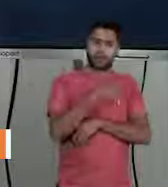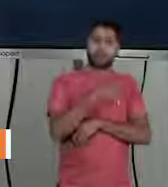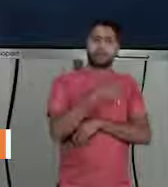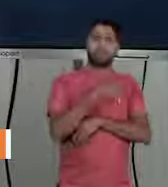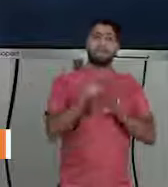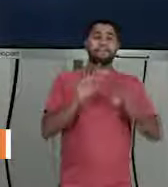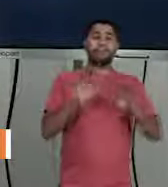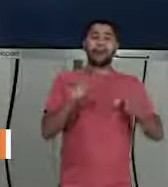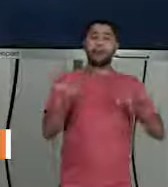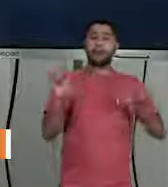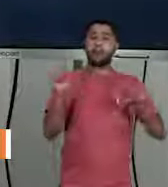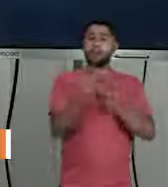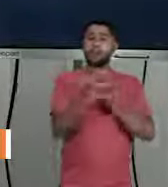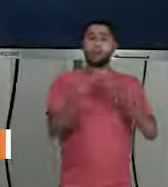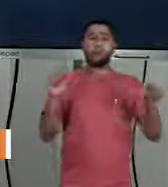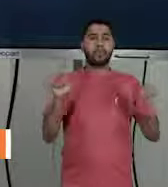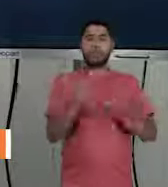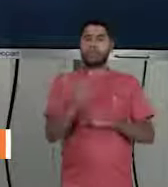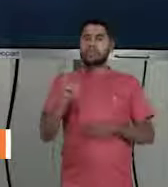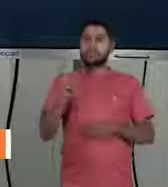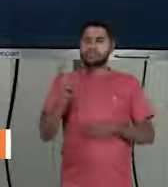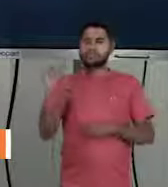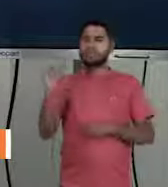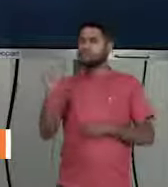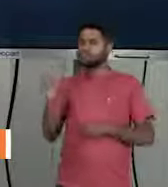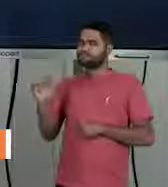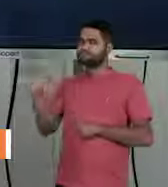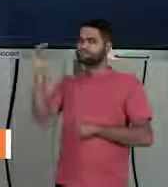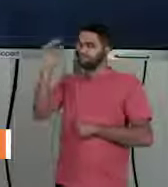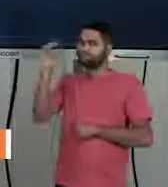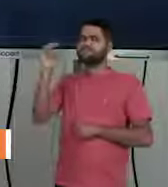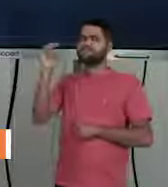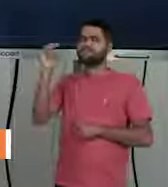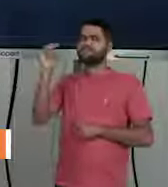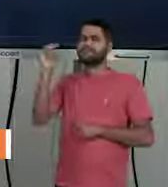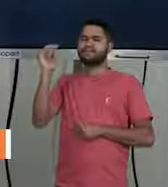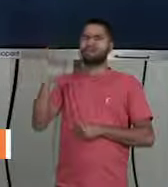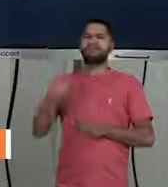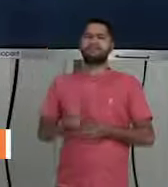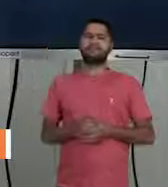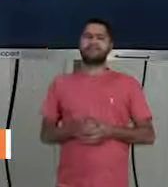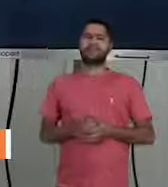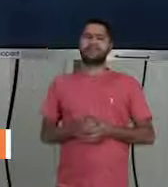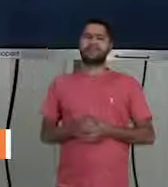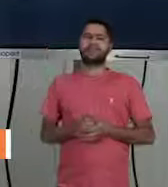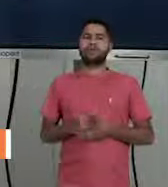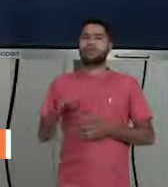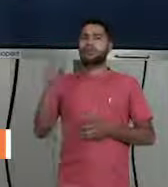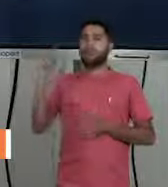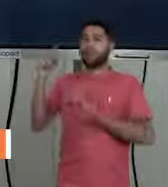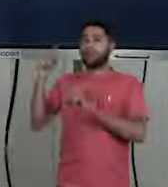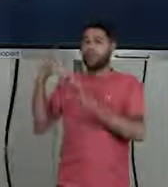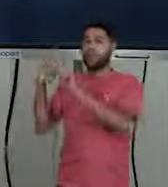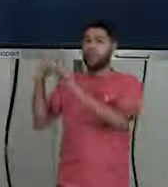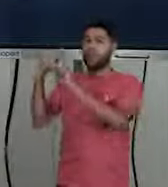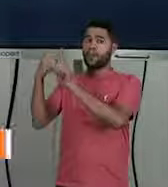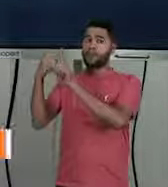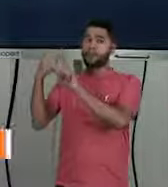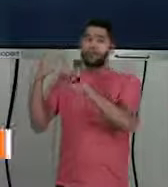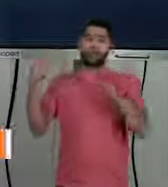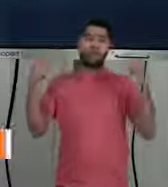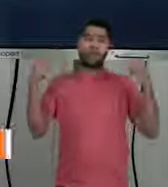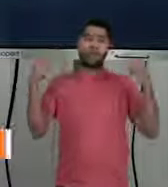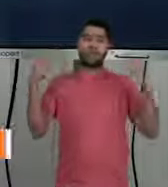uma alteração, ela segue sempre no mesmo sentido, da mesma forma, do positivo para o negativo, do positivo